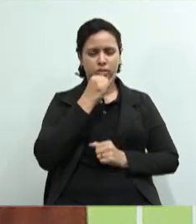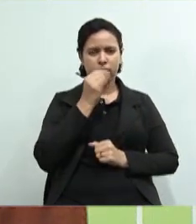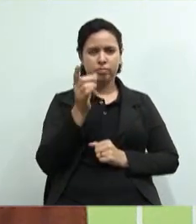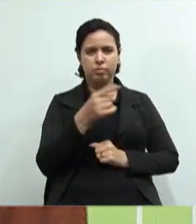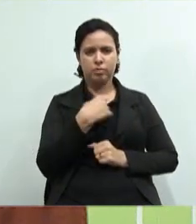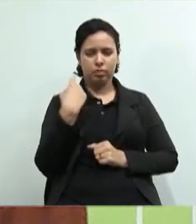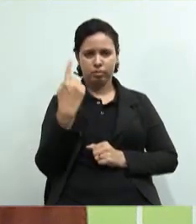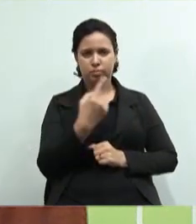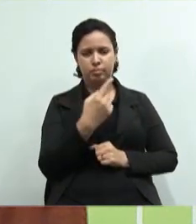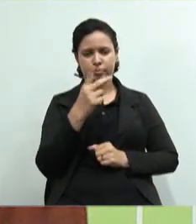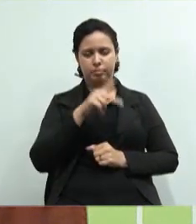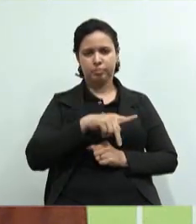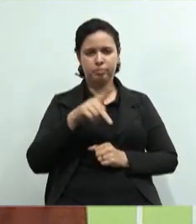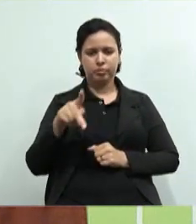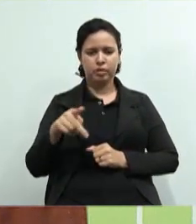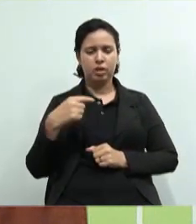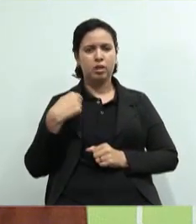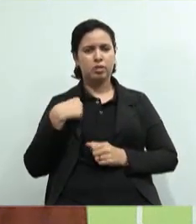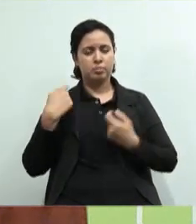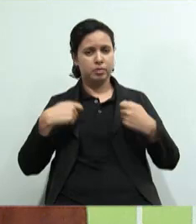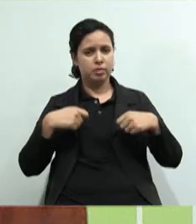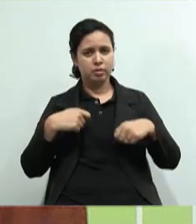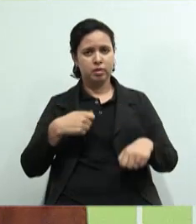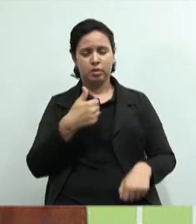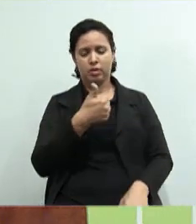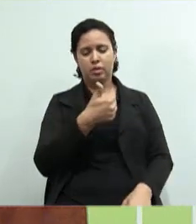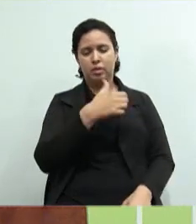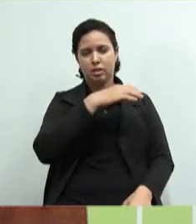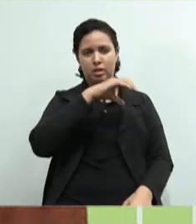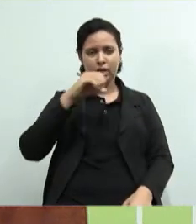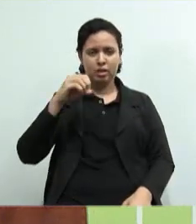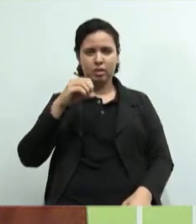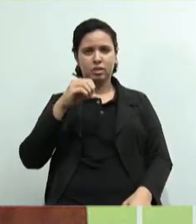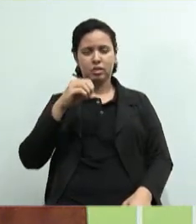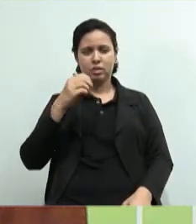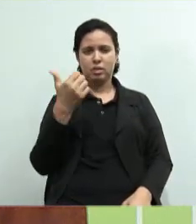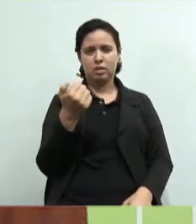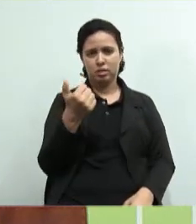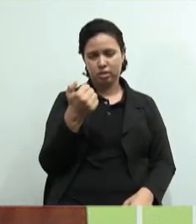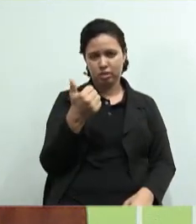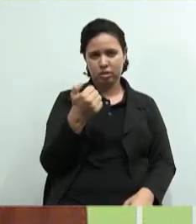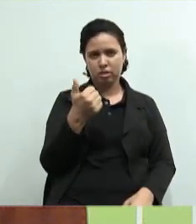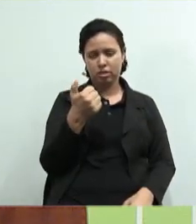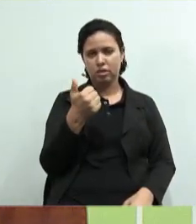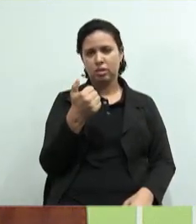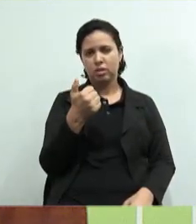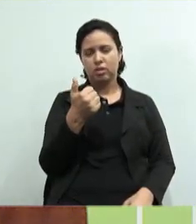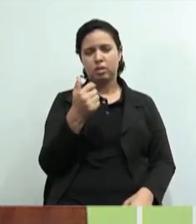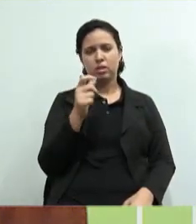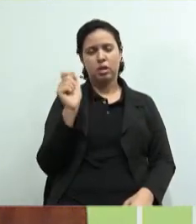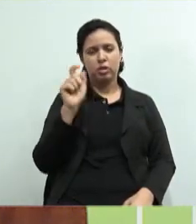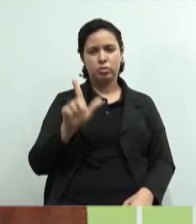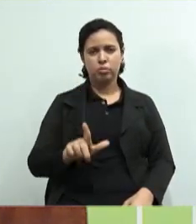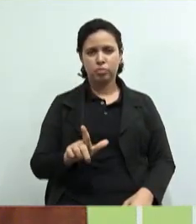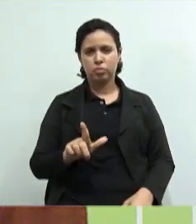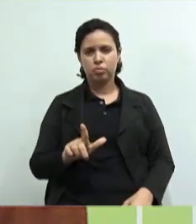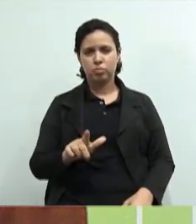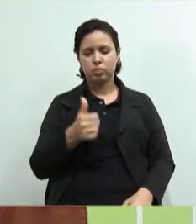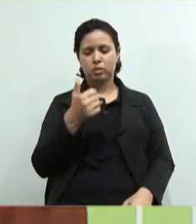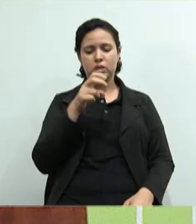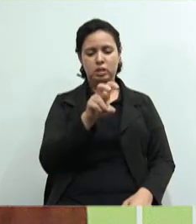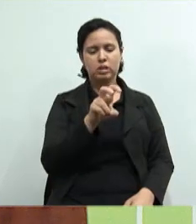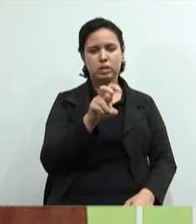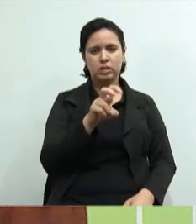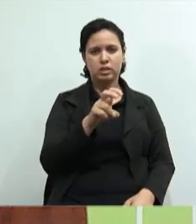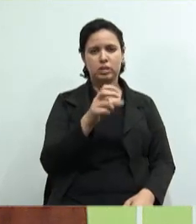professor, eu preciso de 10 canetas azuis, 15 canetas vermelhas? Não, eu não preciso disso tudo,